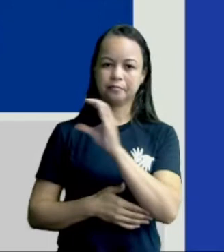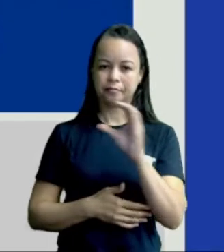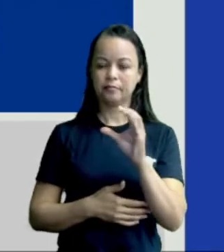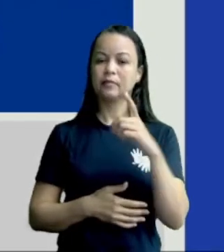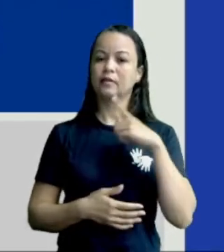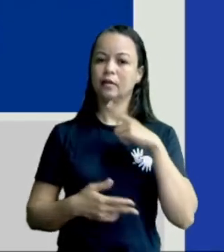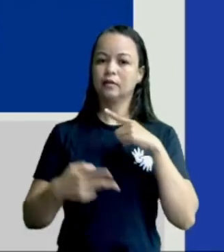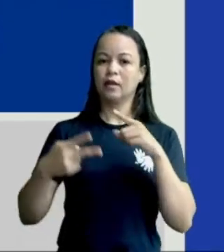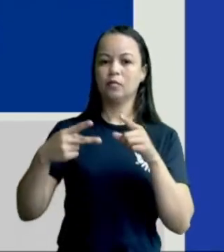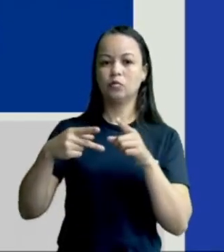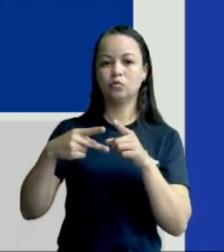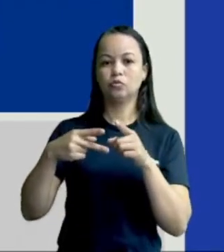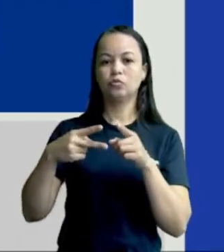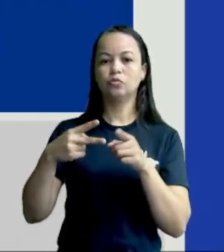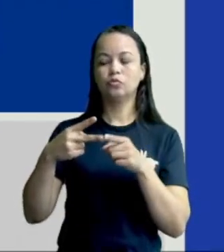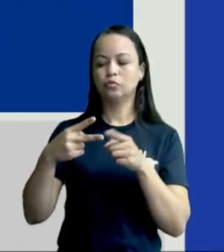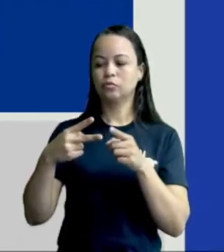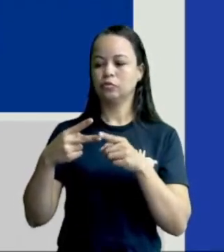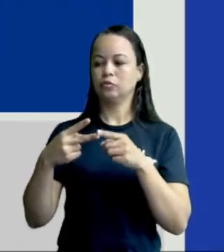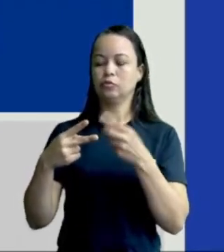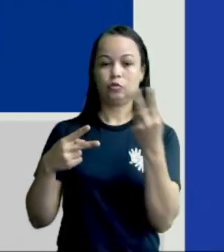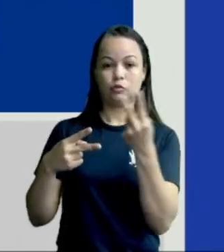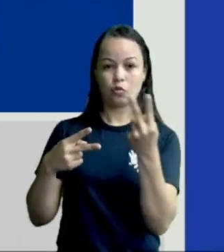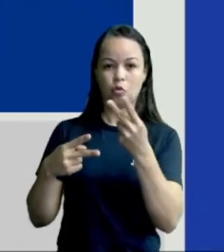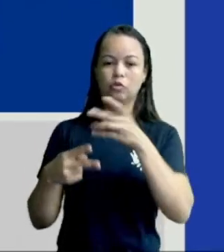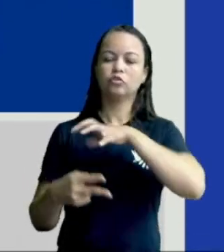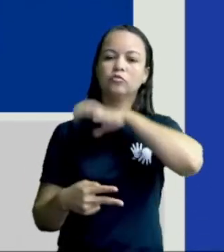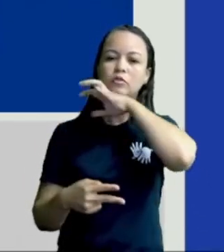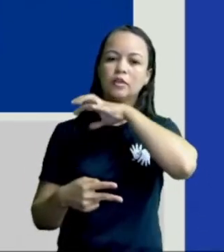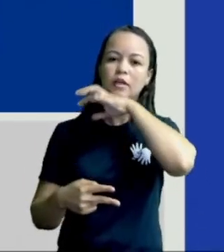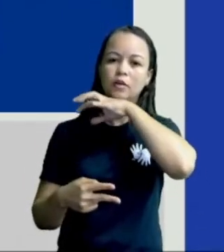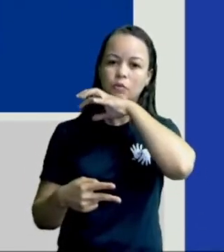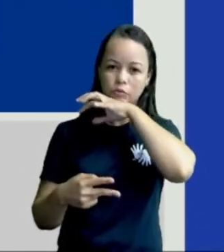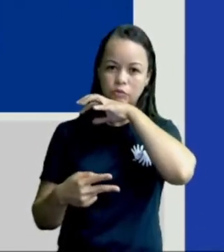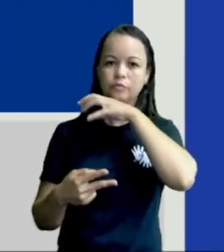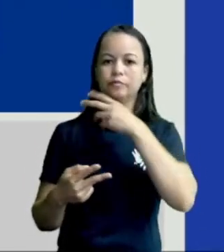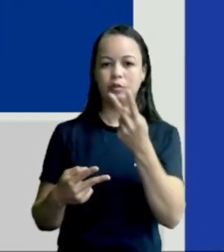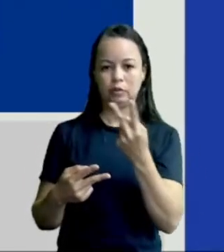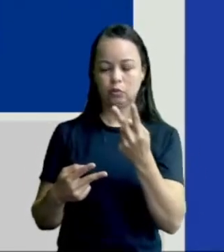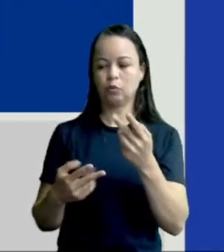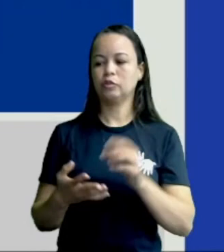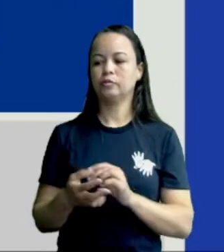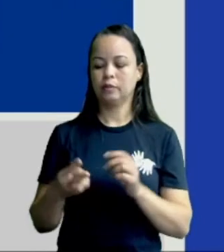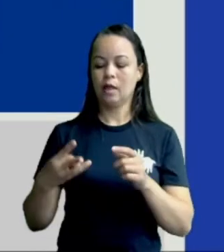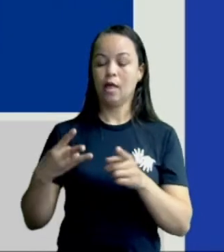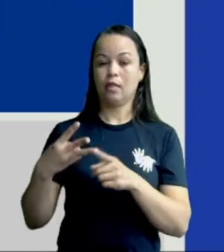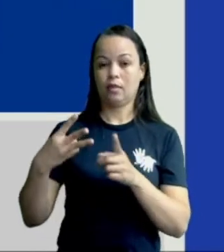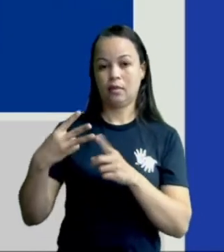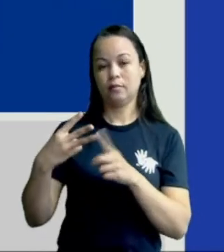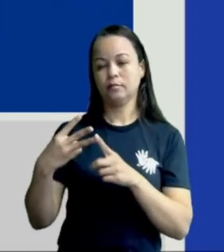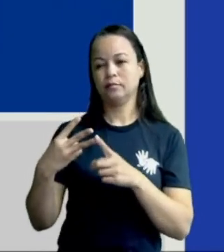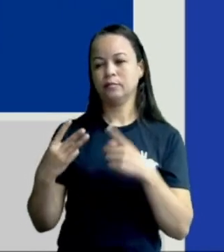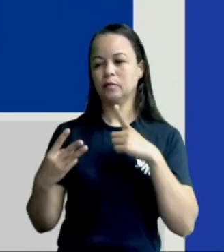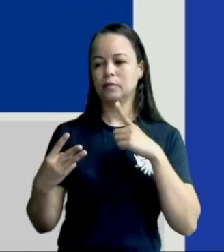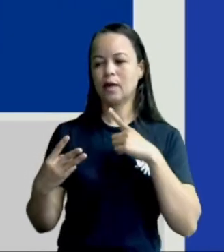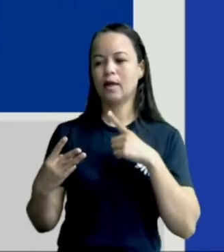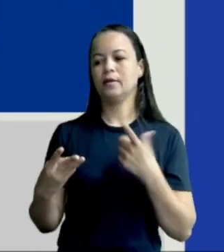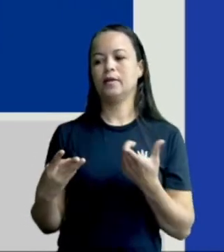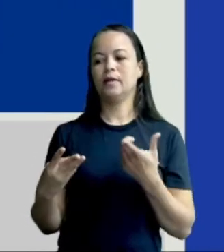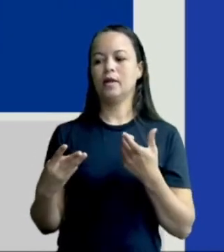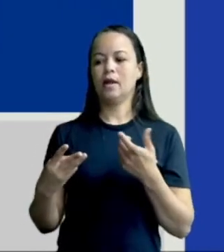dois leões ali em cima, que representa a bravura dos pernambucanos. Temos aí a